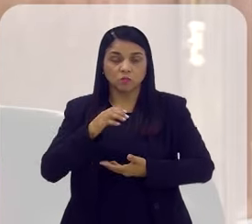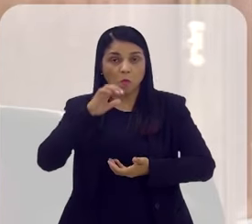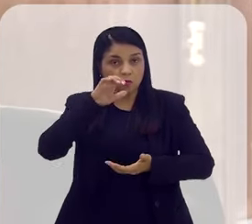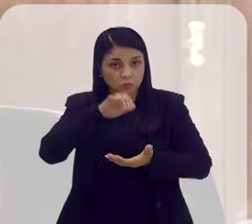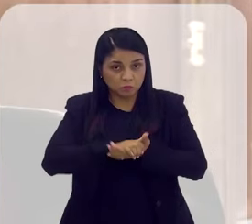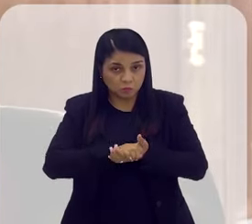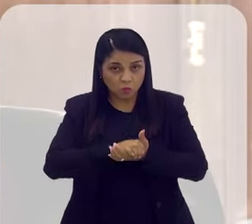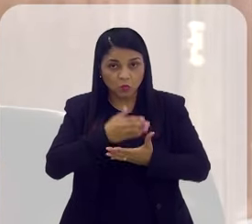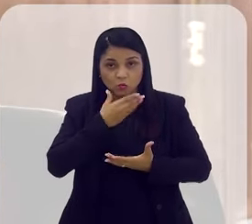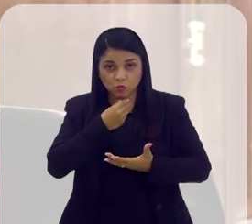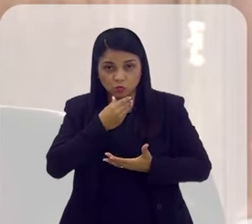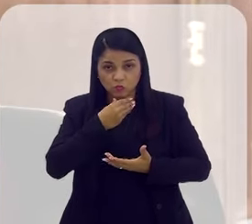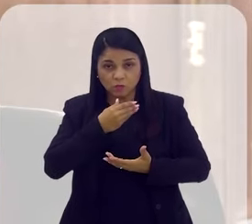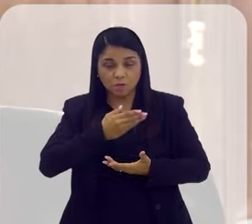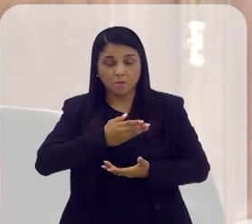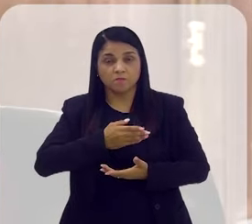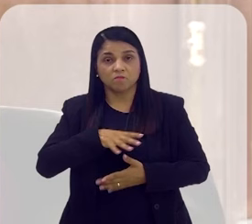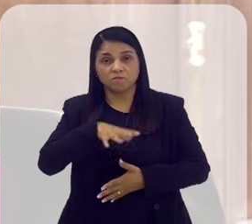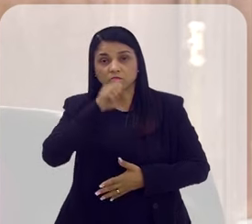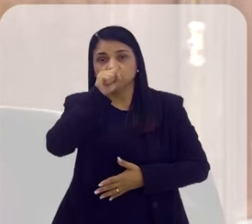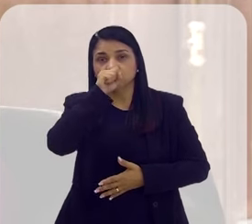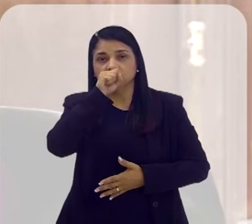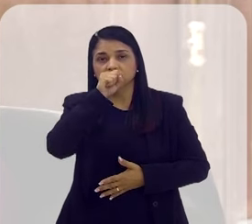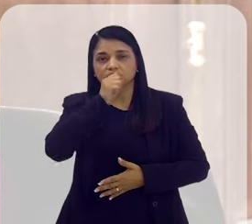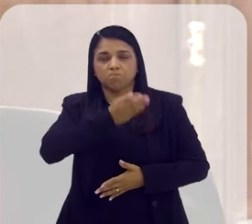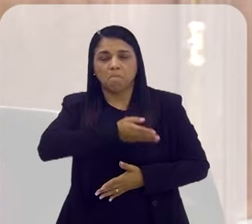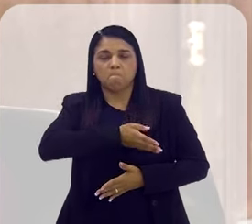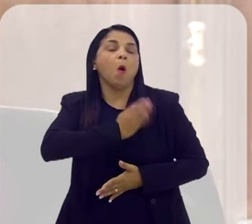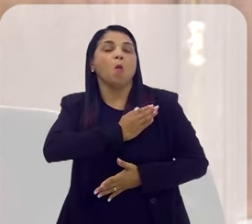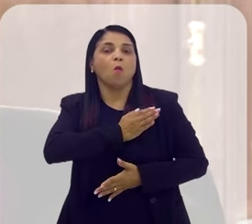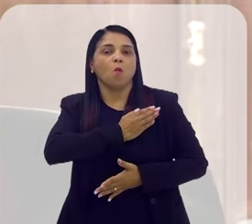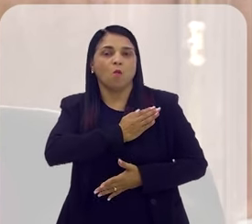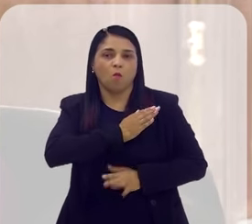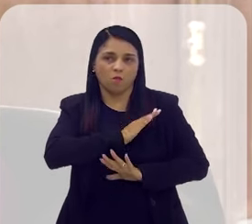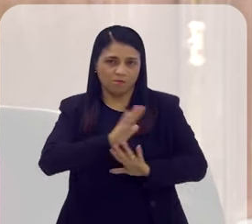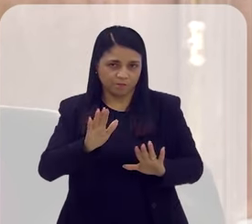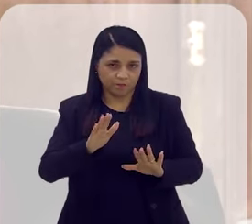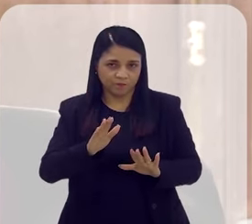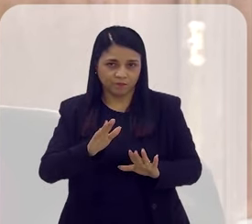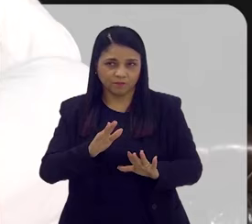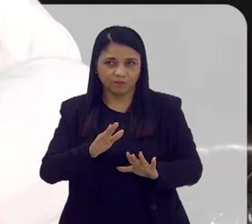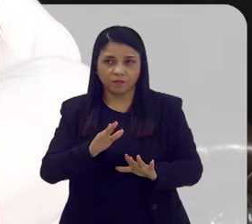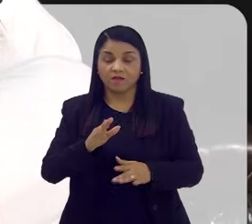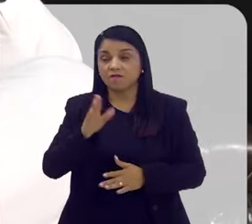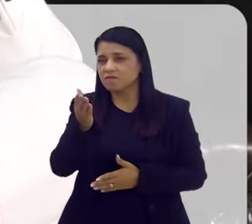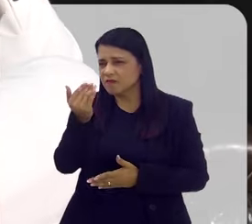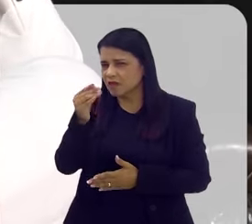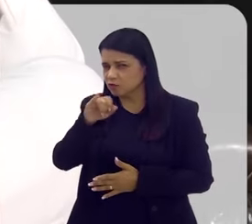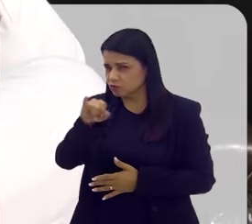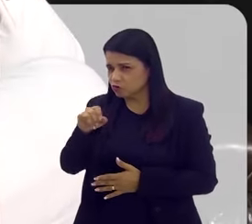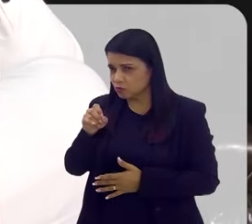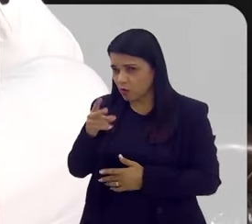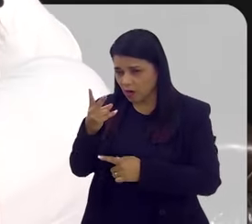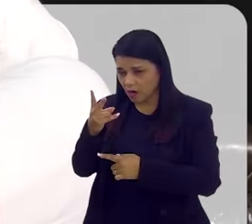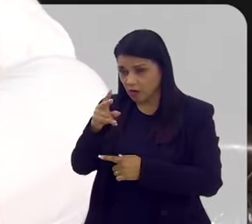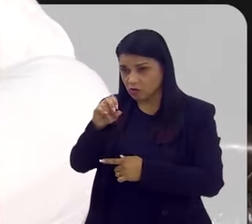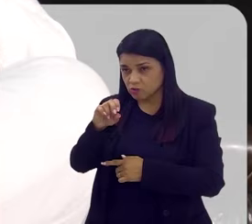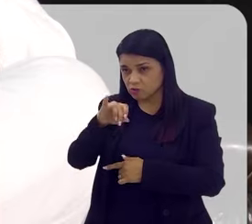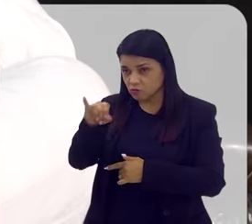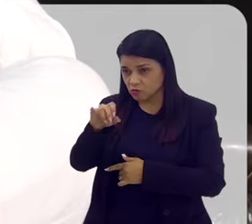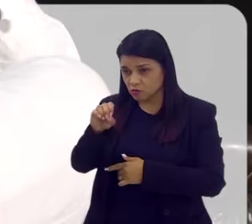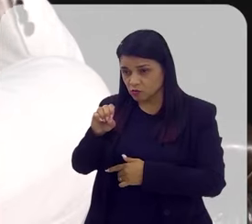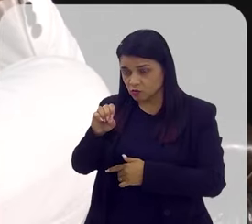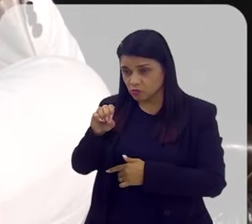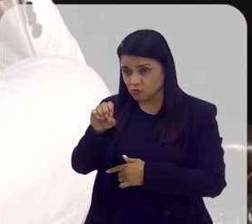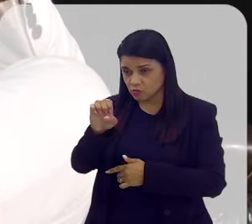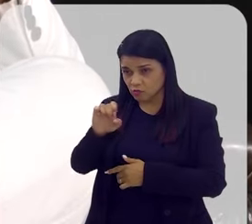no colo do meu esposo, eu tive uma parada cardiorrespiratória. Não, para, Rosângela. Vem cá comigo, Joel, vem cá. Nos